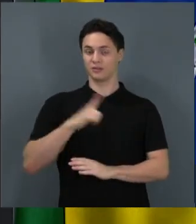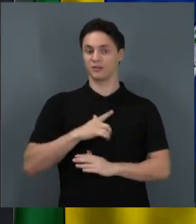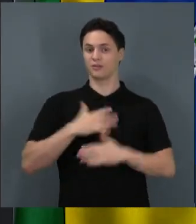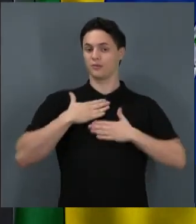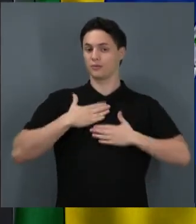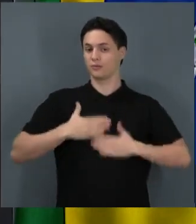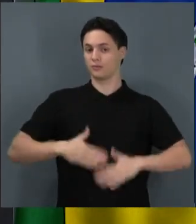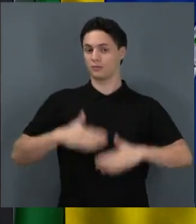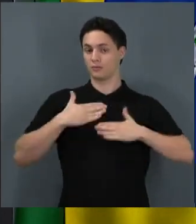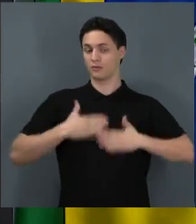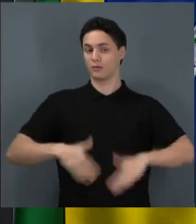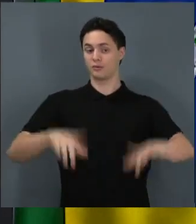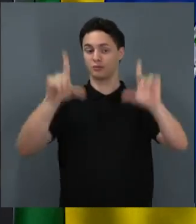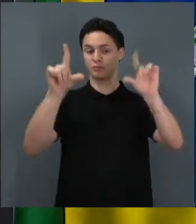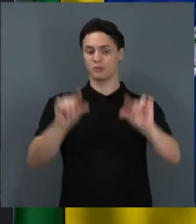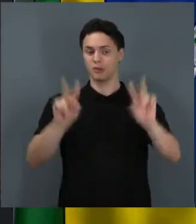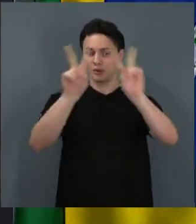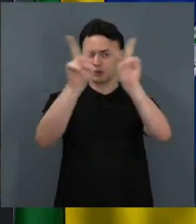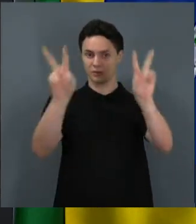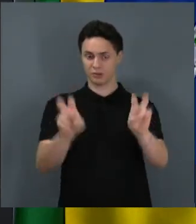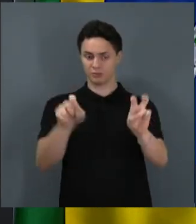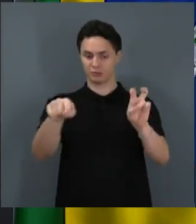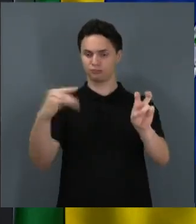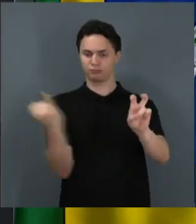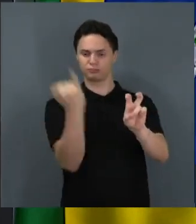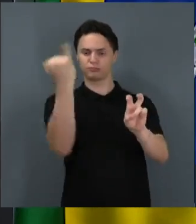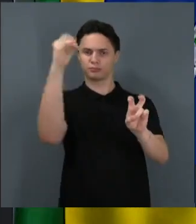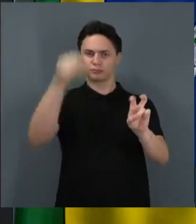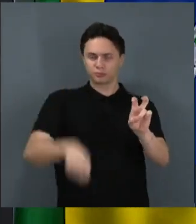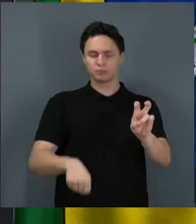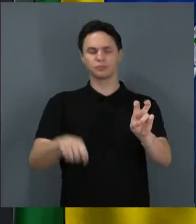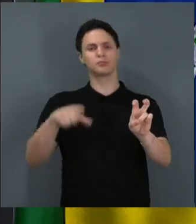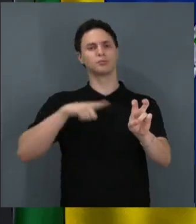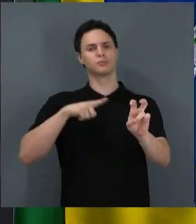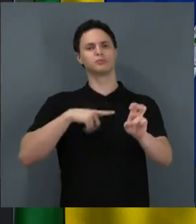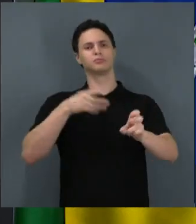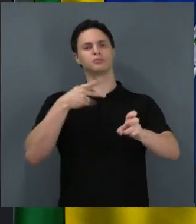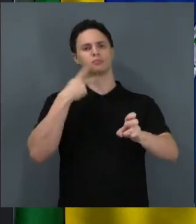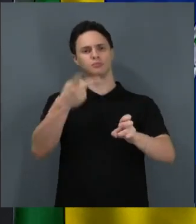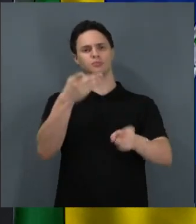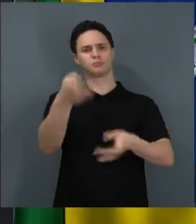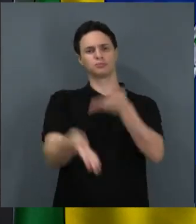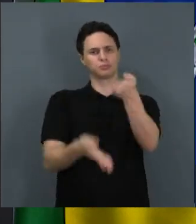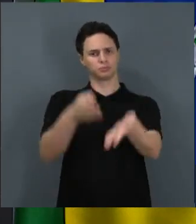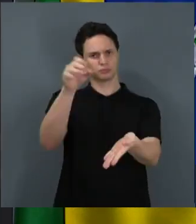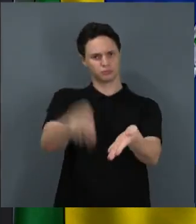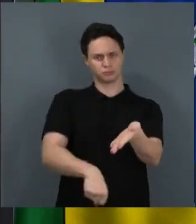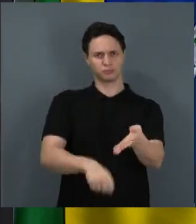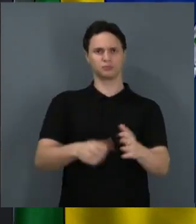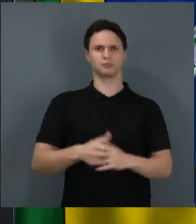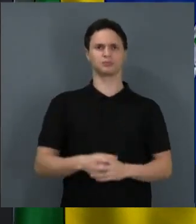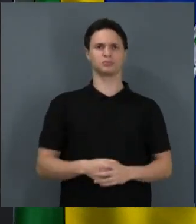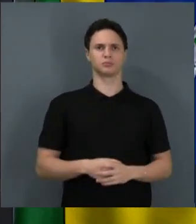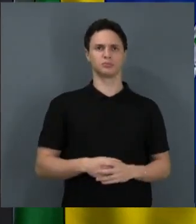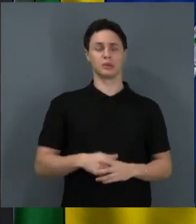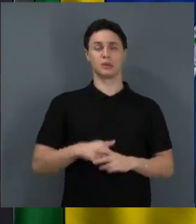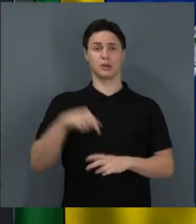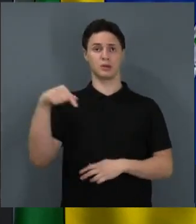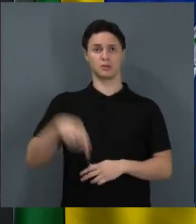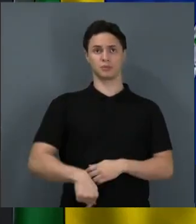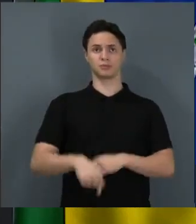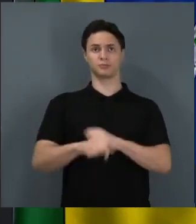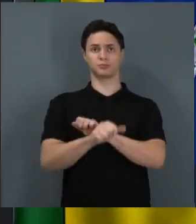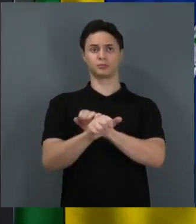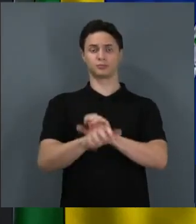temas relevantes que precisam sim ser tratados, não apenas neste plenário,